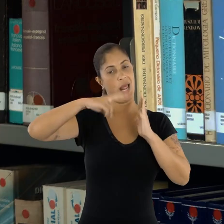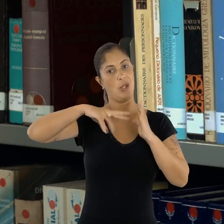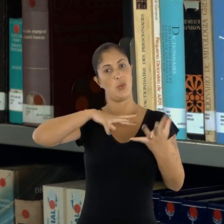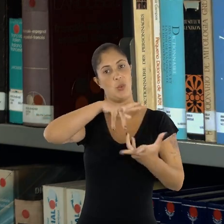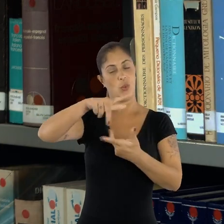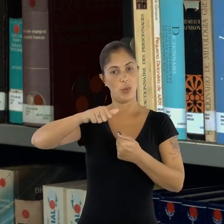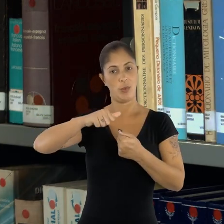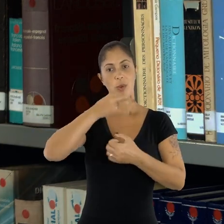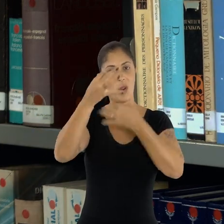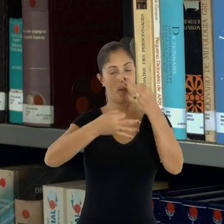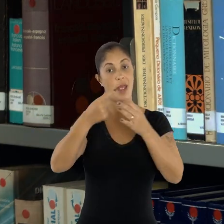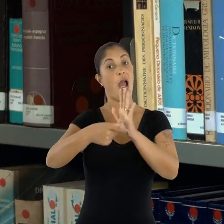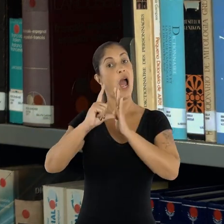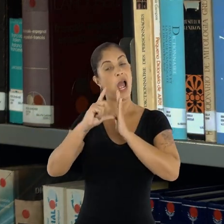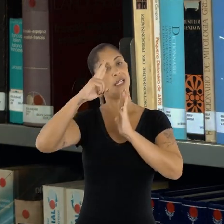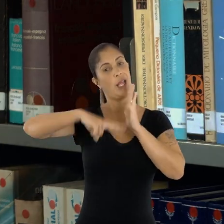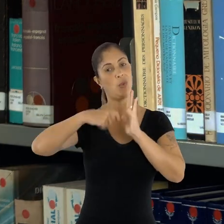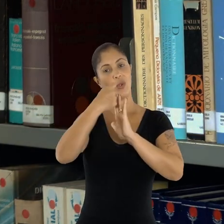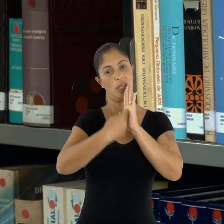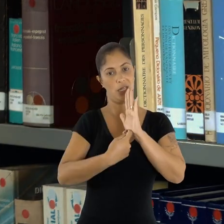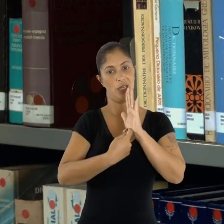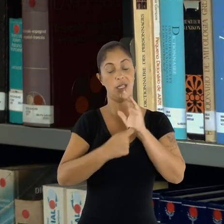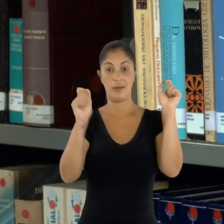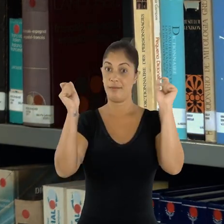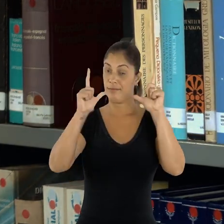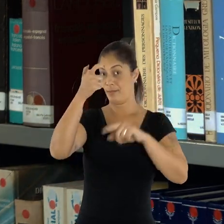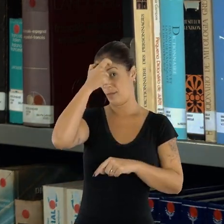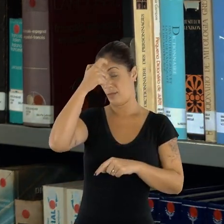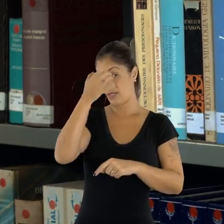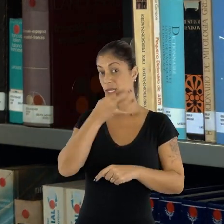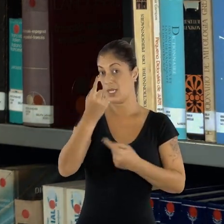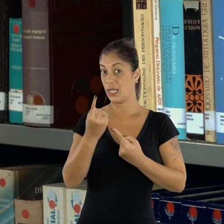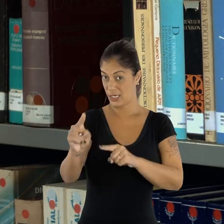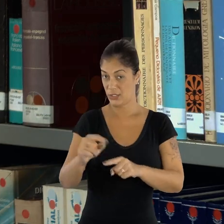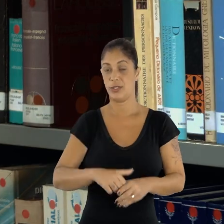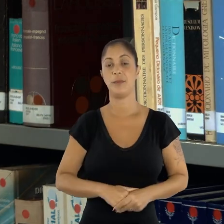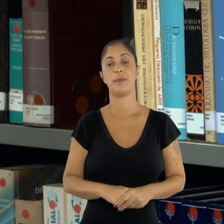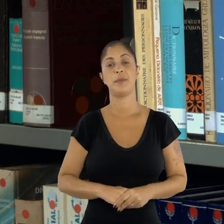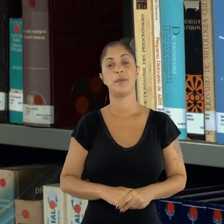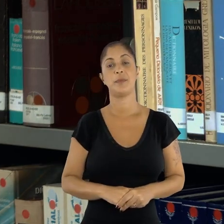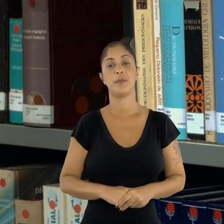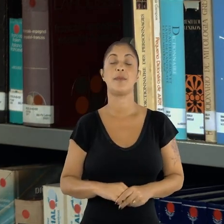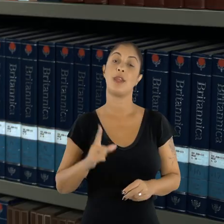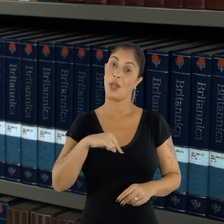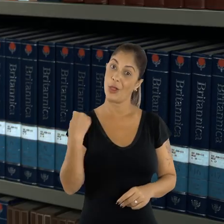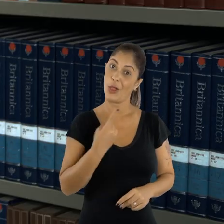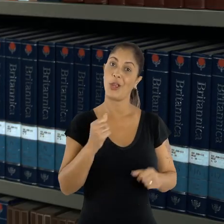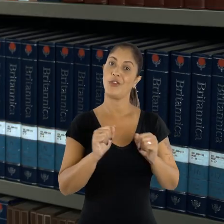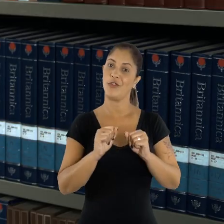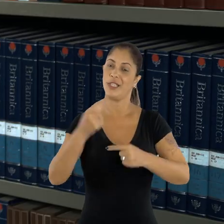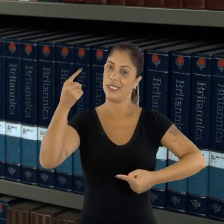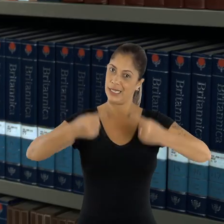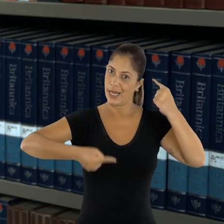aprimorar a leitura do mundo antes da leitura do texto e despertar a consciência crítica. E